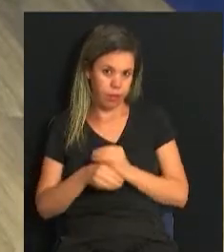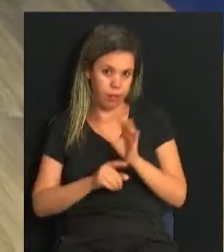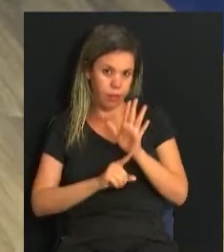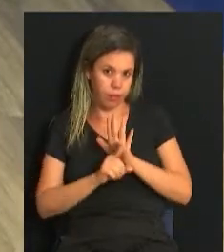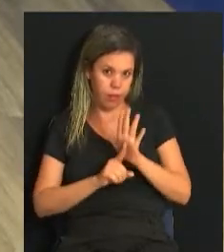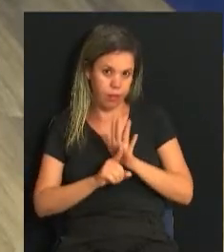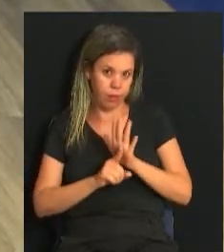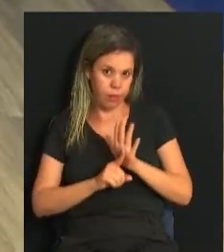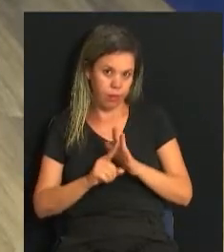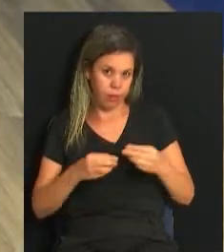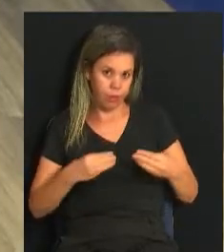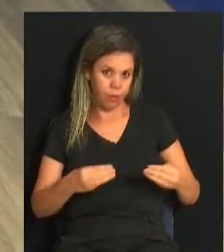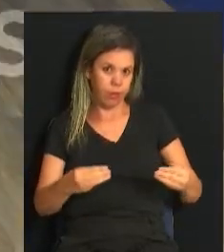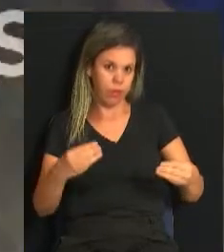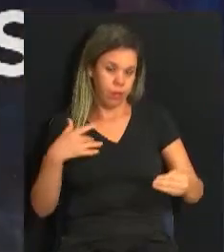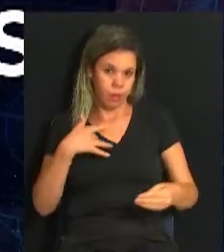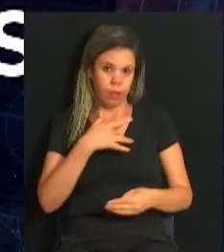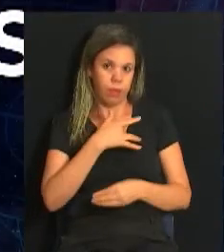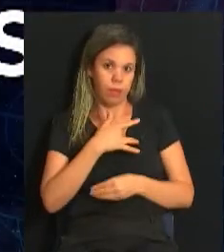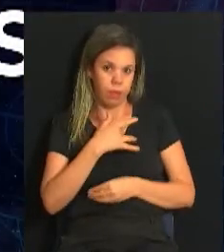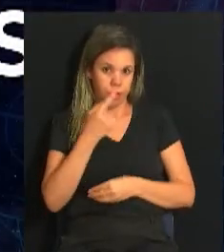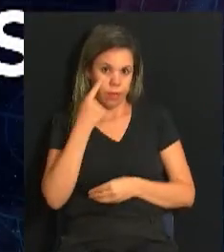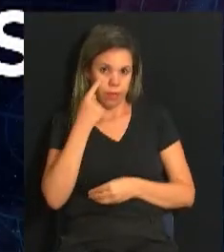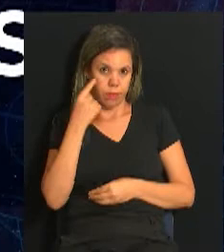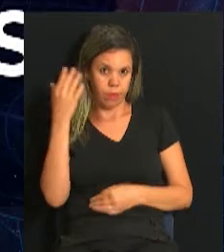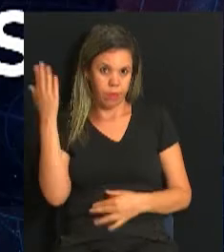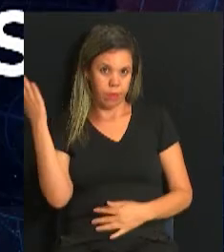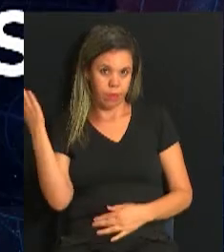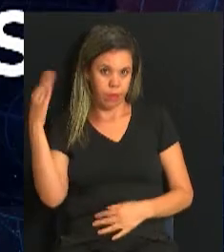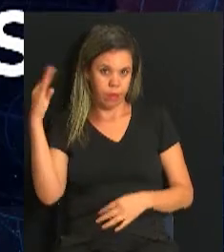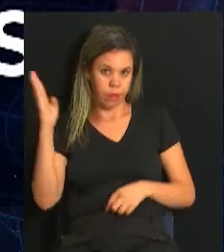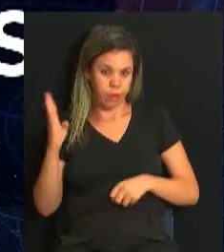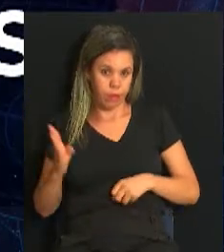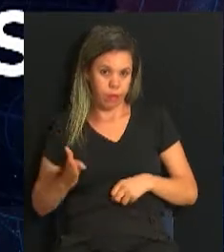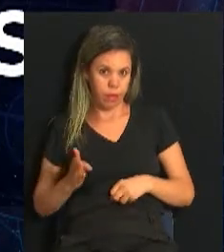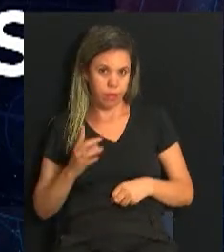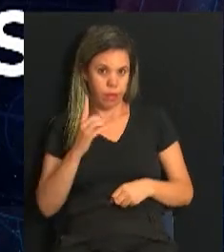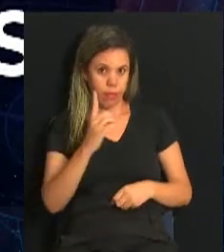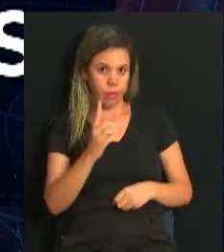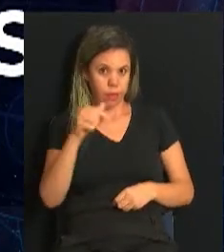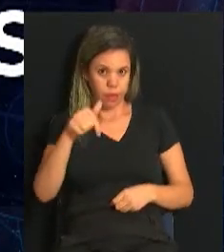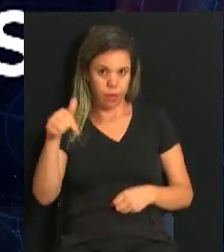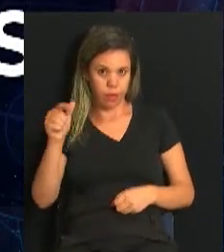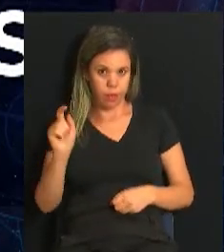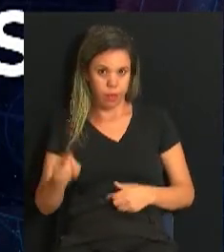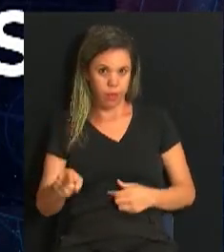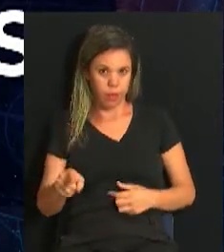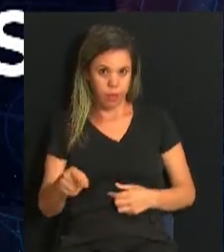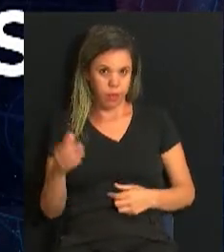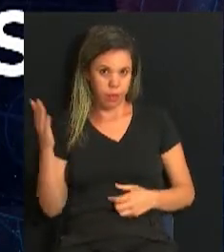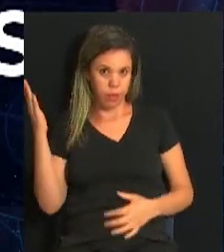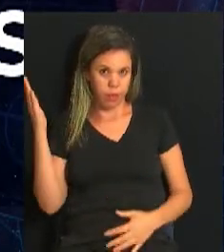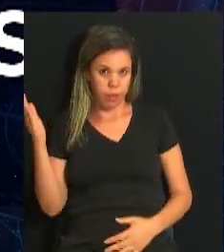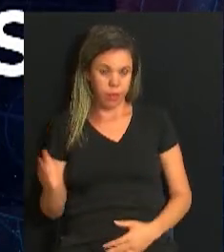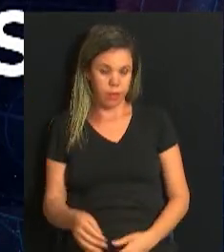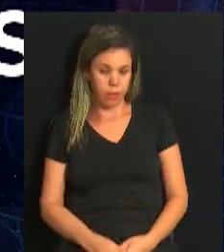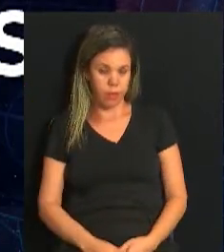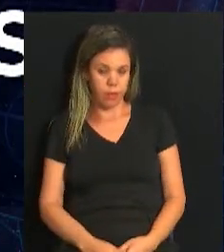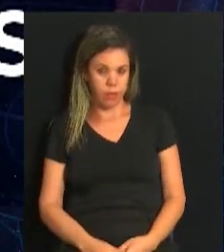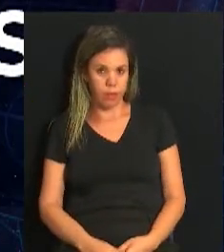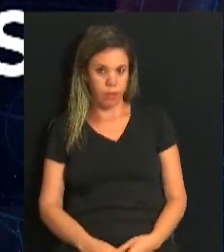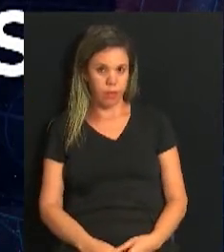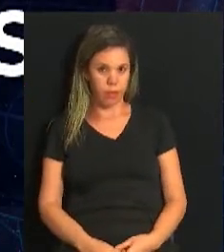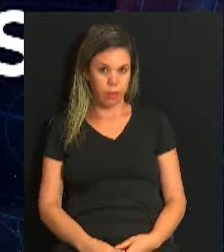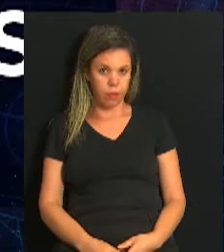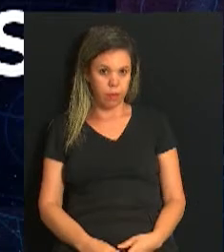com o Ministério da Saúde e olha só em Brasil 177 mil e vinte e sete novos